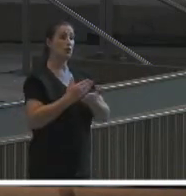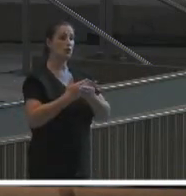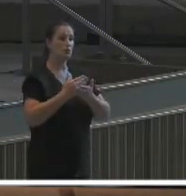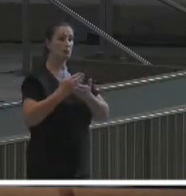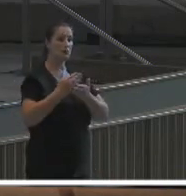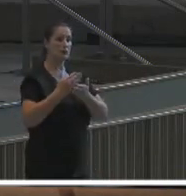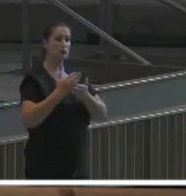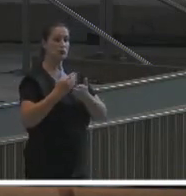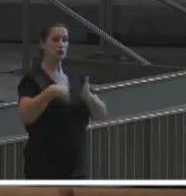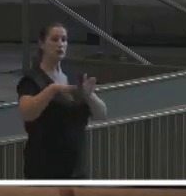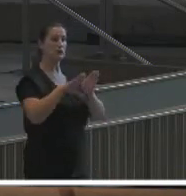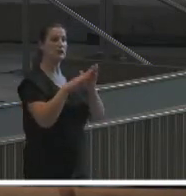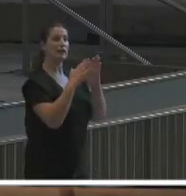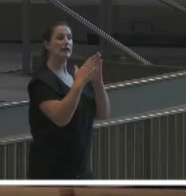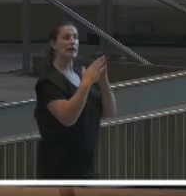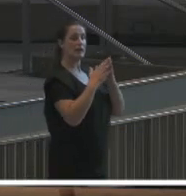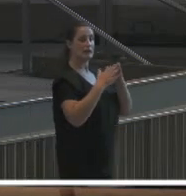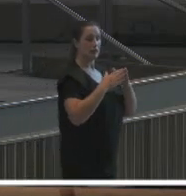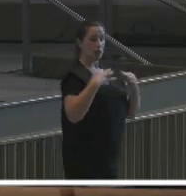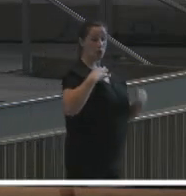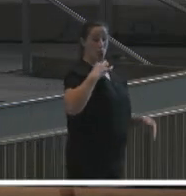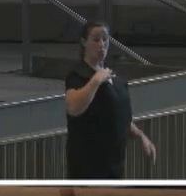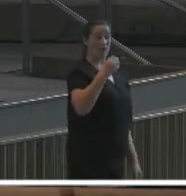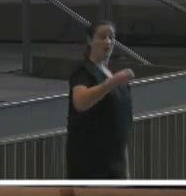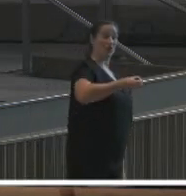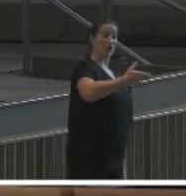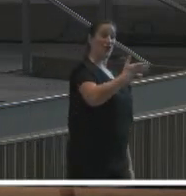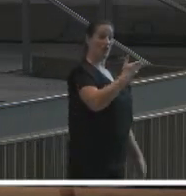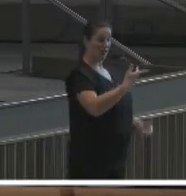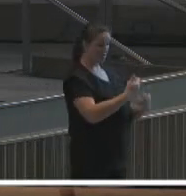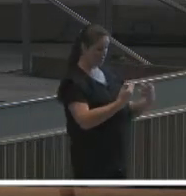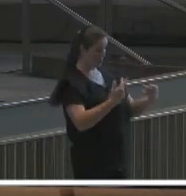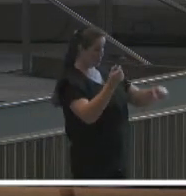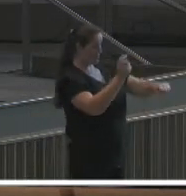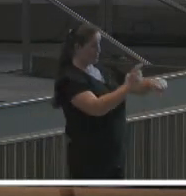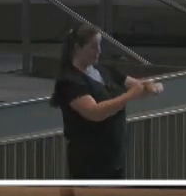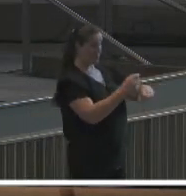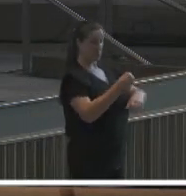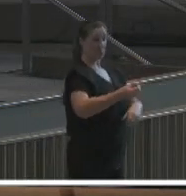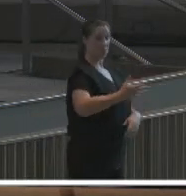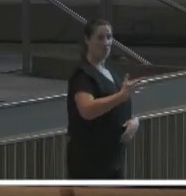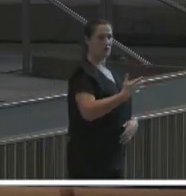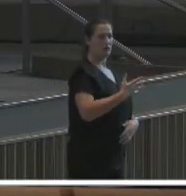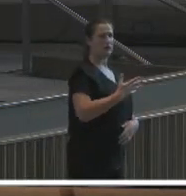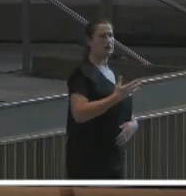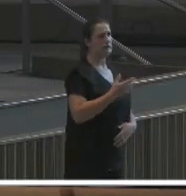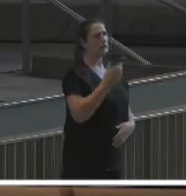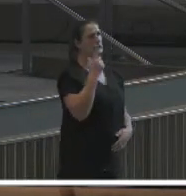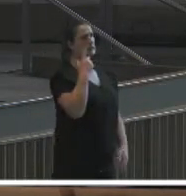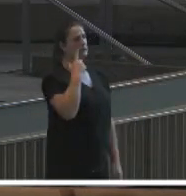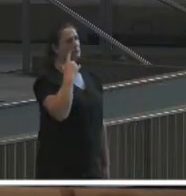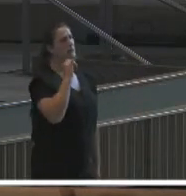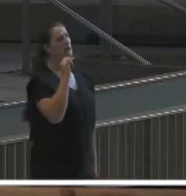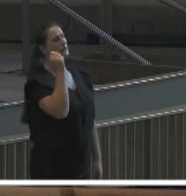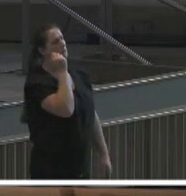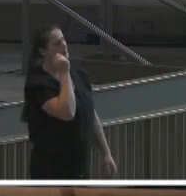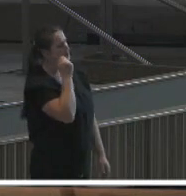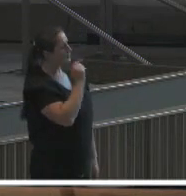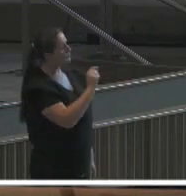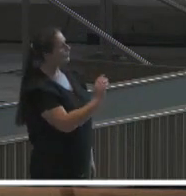em casa com roupas novas, com coisas novas, e aí começaram a pensar, mas o que está acontecendo?